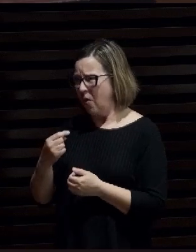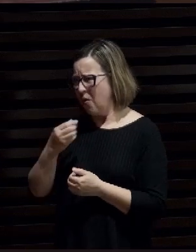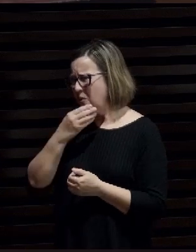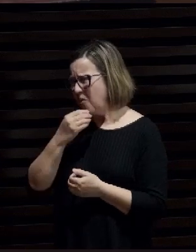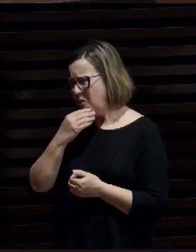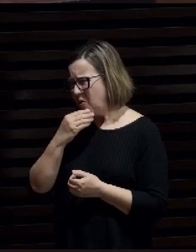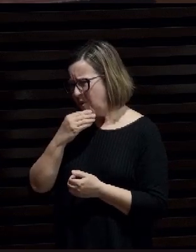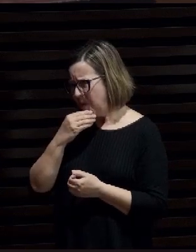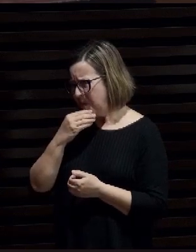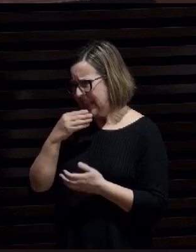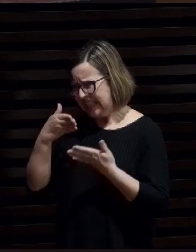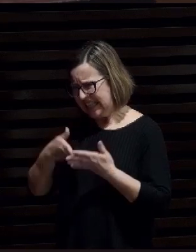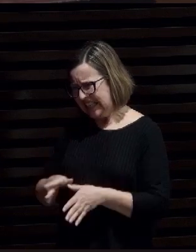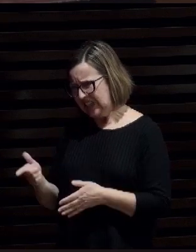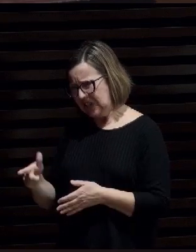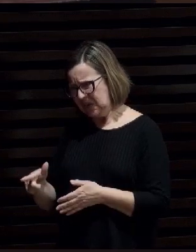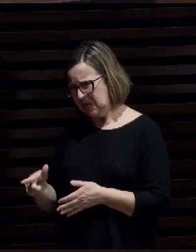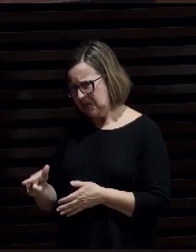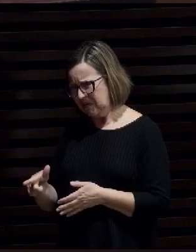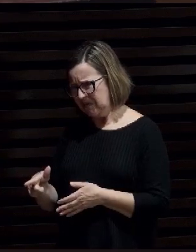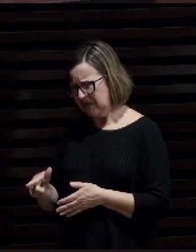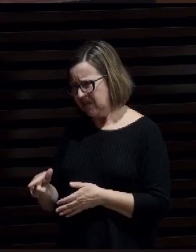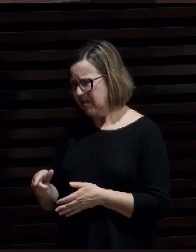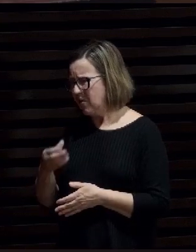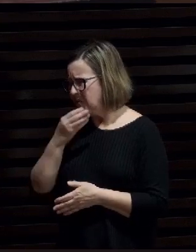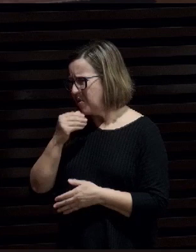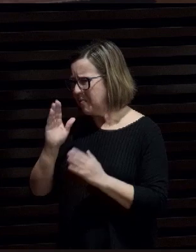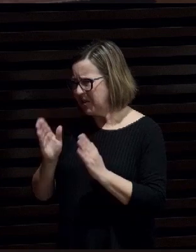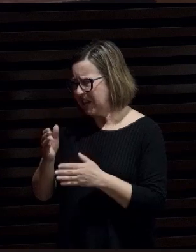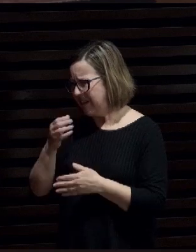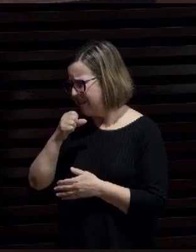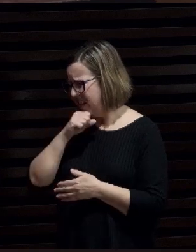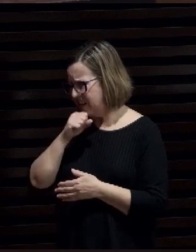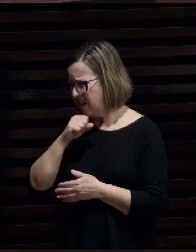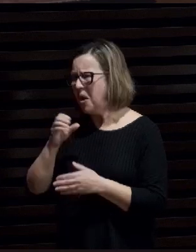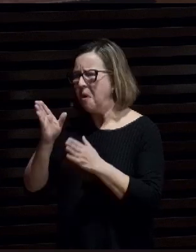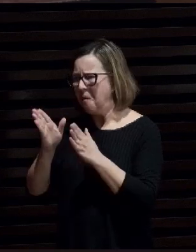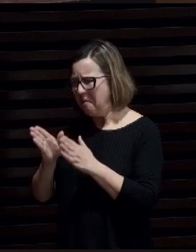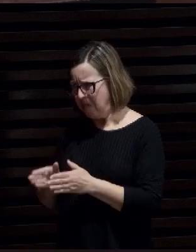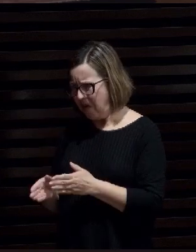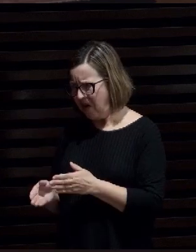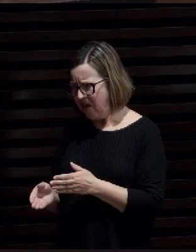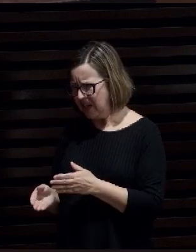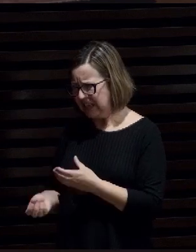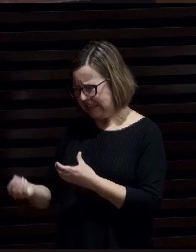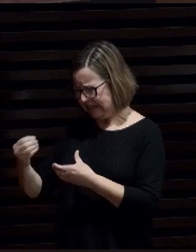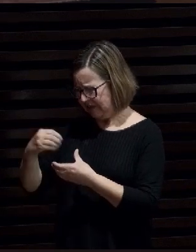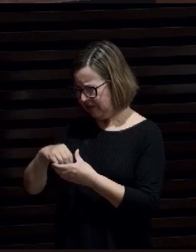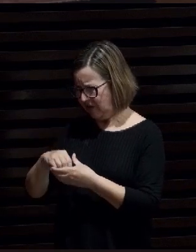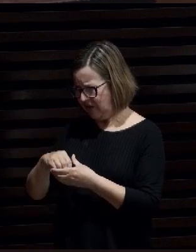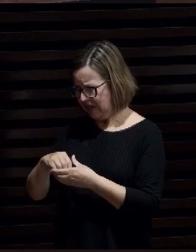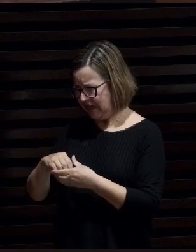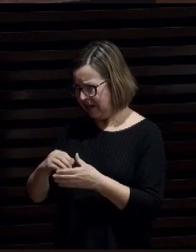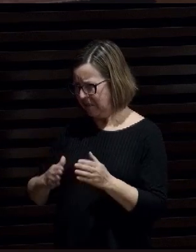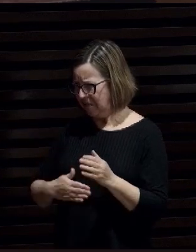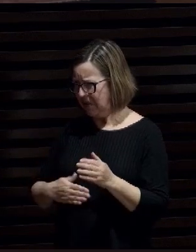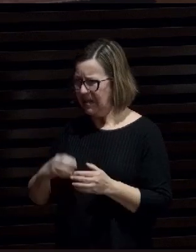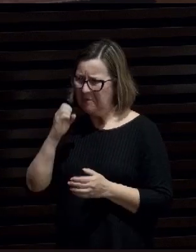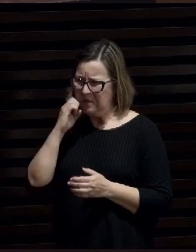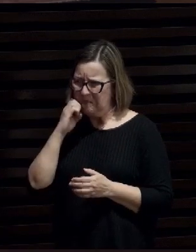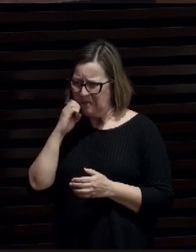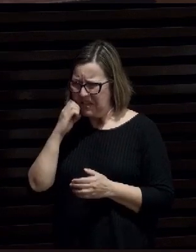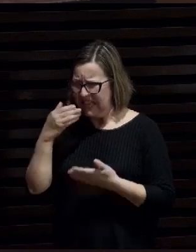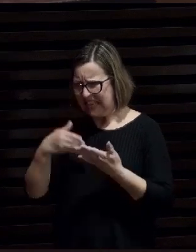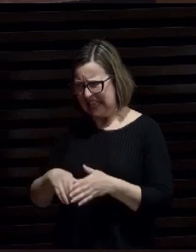sendo velho? Pode, porventura, voltar ao ventre materno e nascer segunda